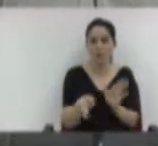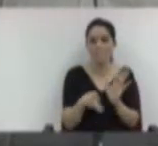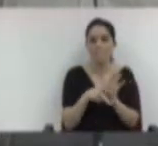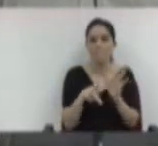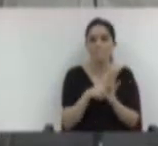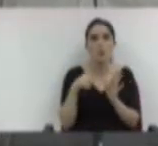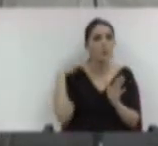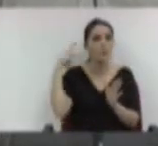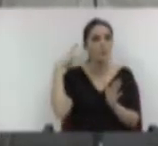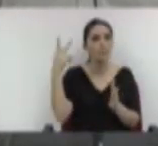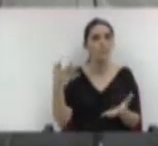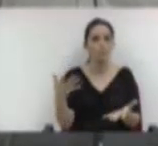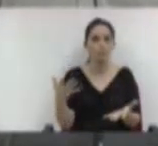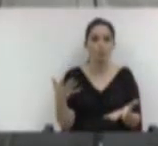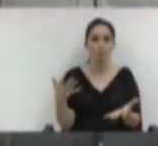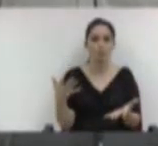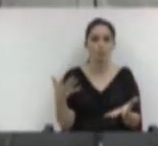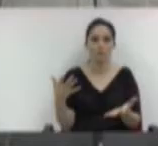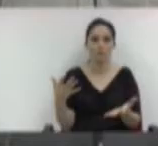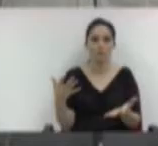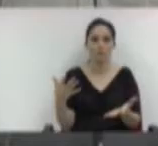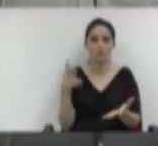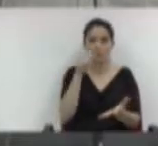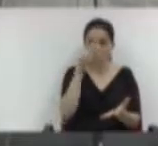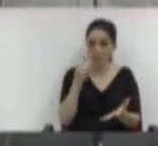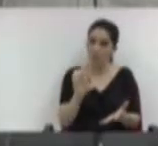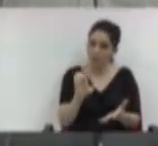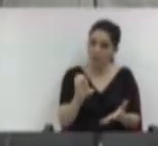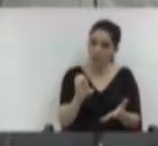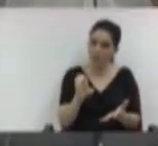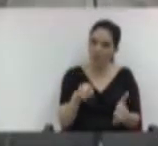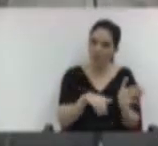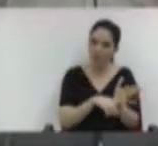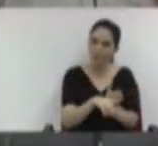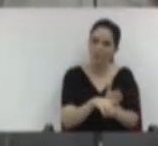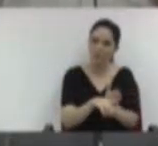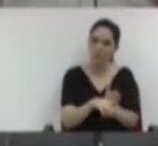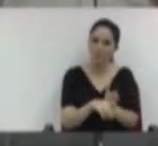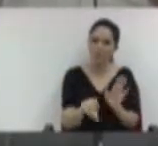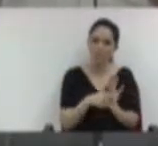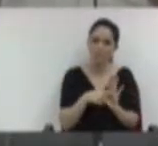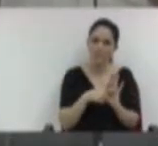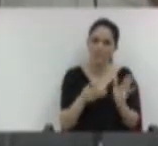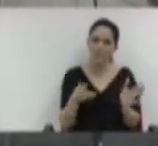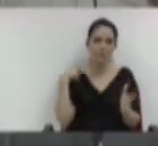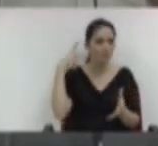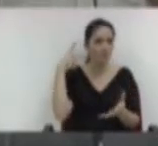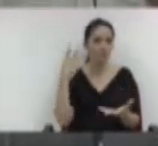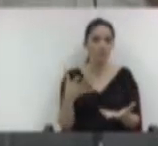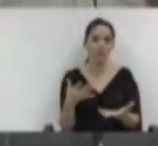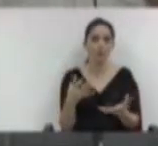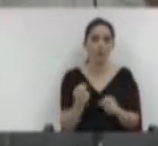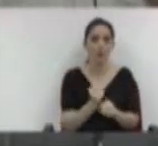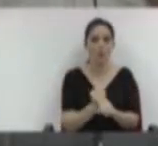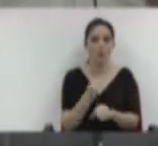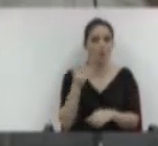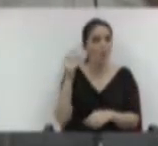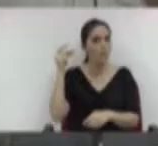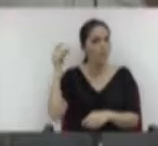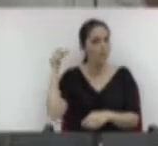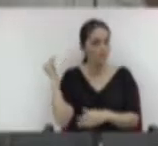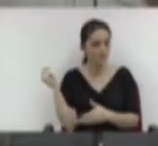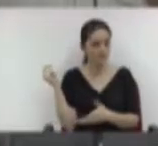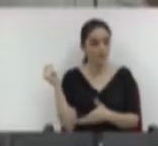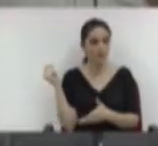E isso é que o vereador Zé Roberto está fazendo. Nós temos que lembrar algumas obras que foram feitas em governo passado e que